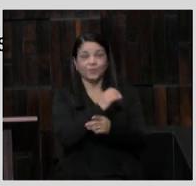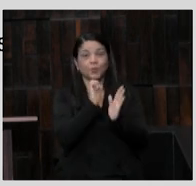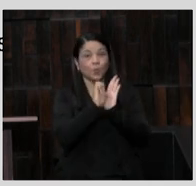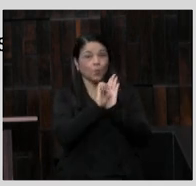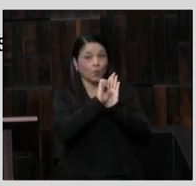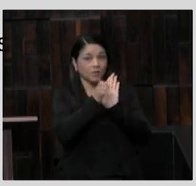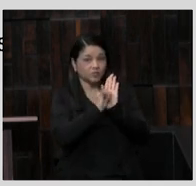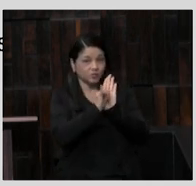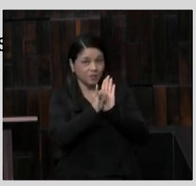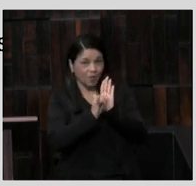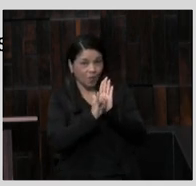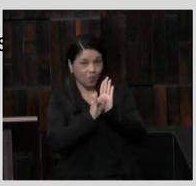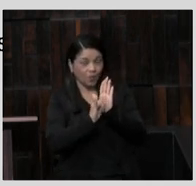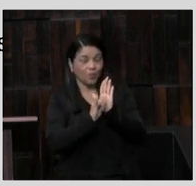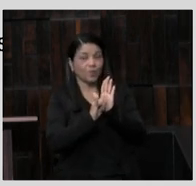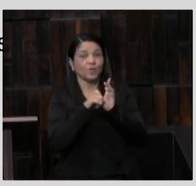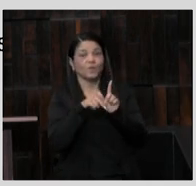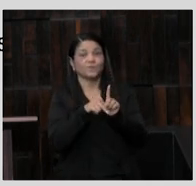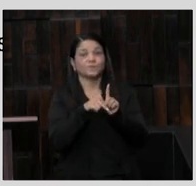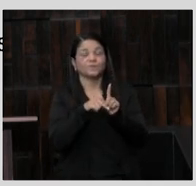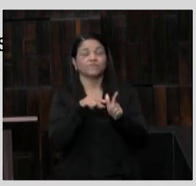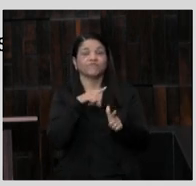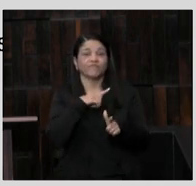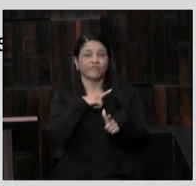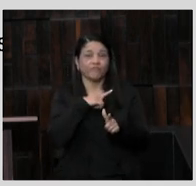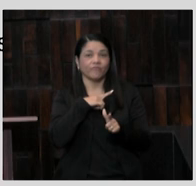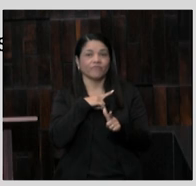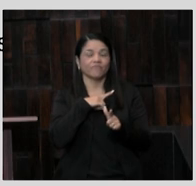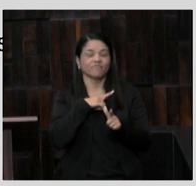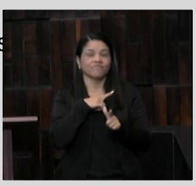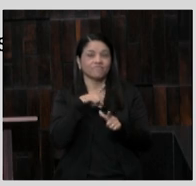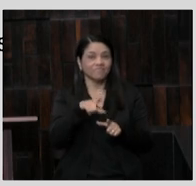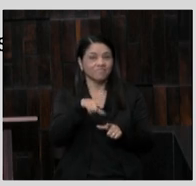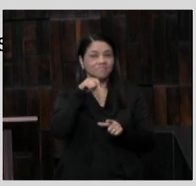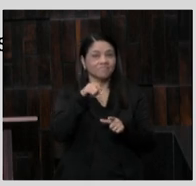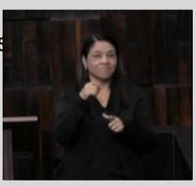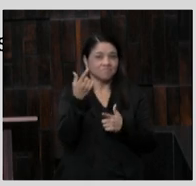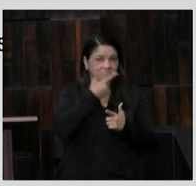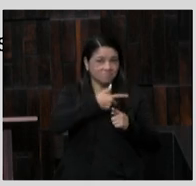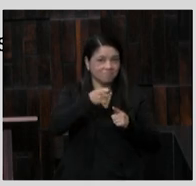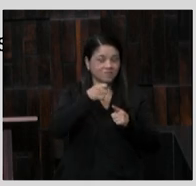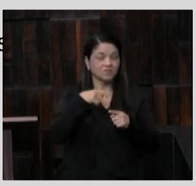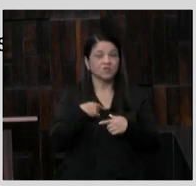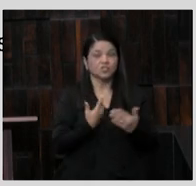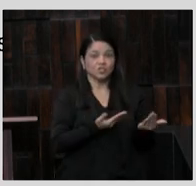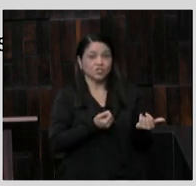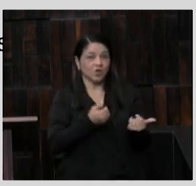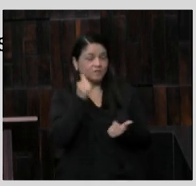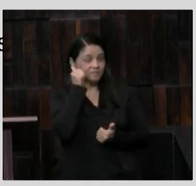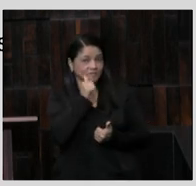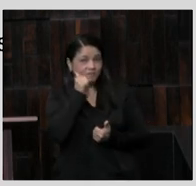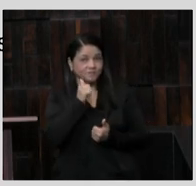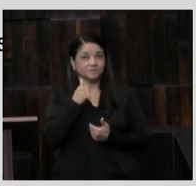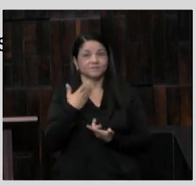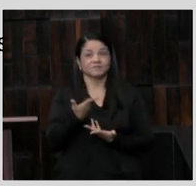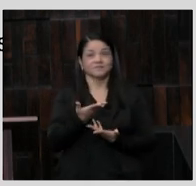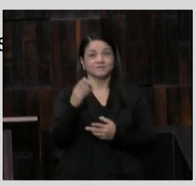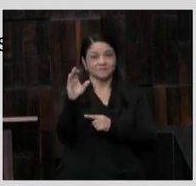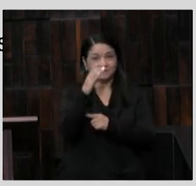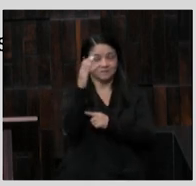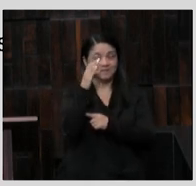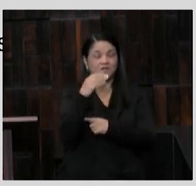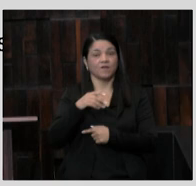edital que a gente teve, né, que nós fomos contemplados do Jovem Cientista Mulher, é o edital da FAPERJ que